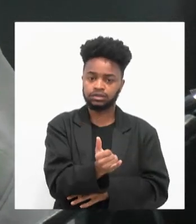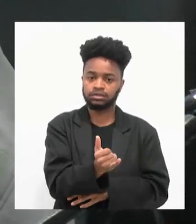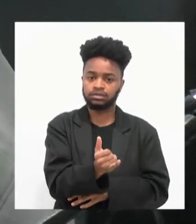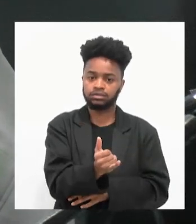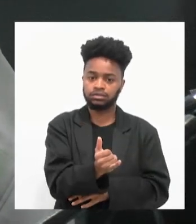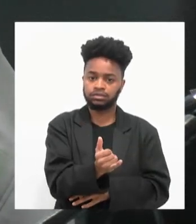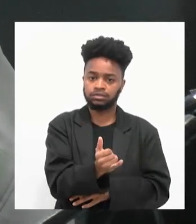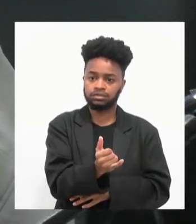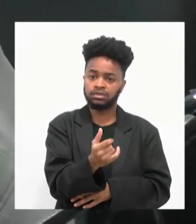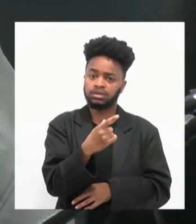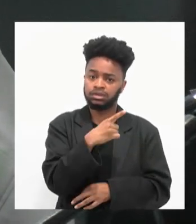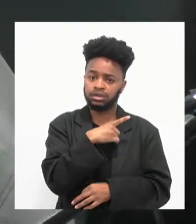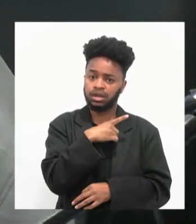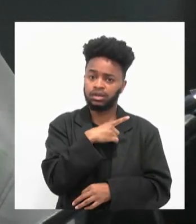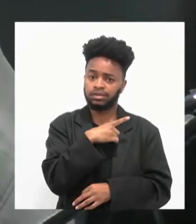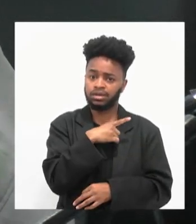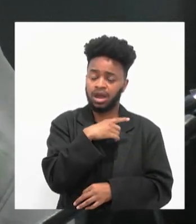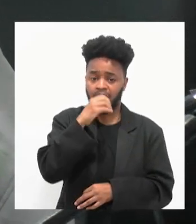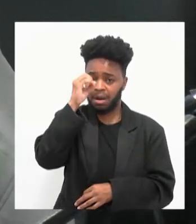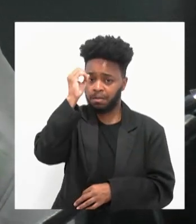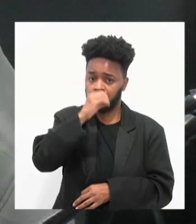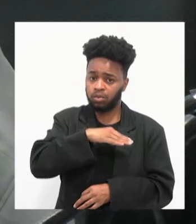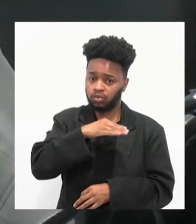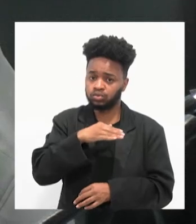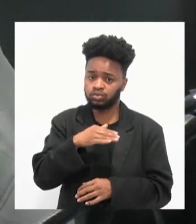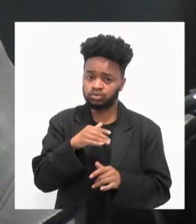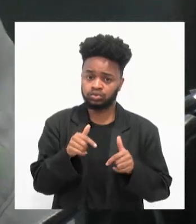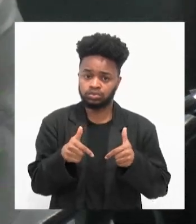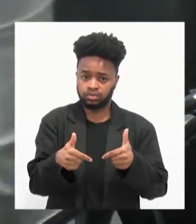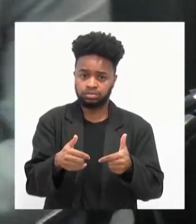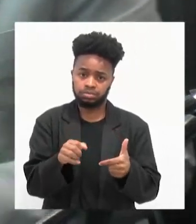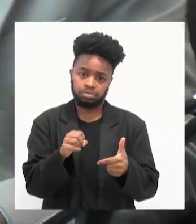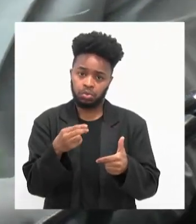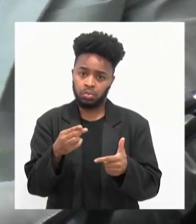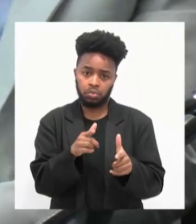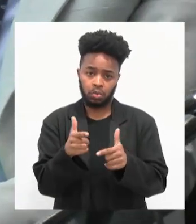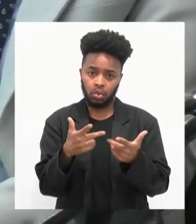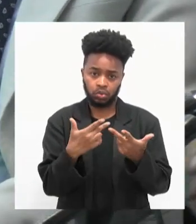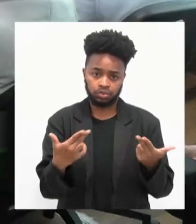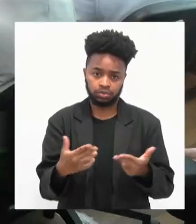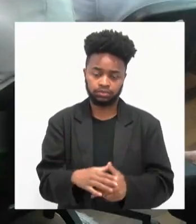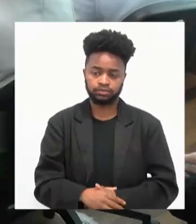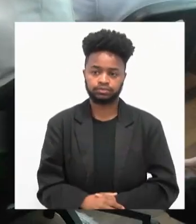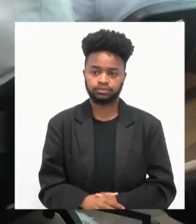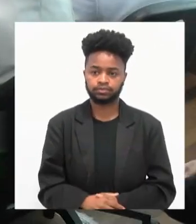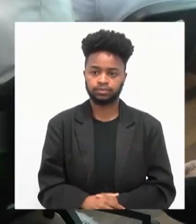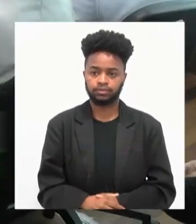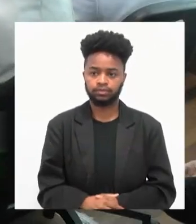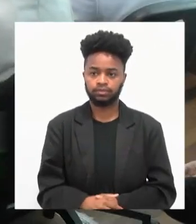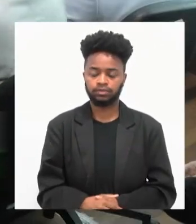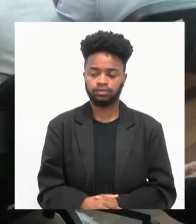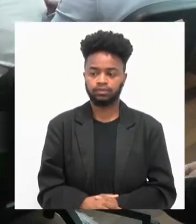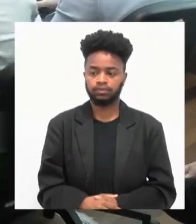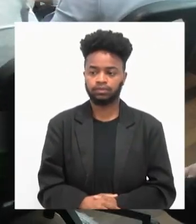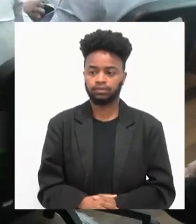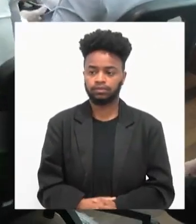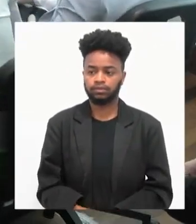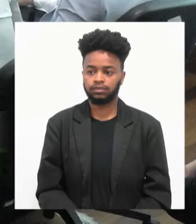um abuso de autoridade ou alguma coisa assim desse ponto. Coronel Santos.